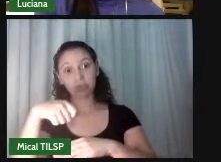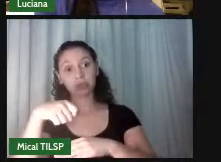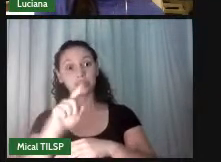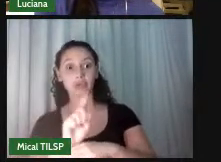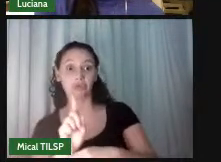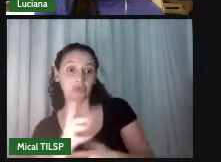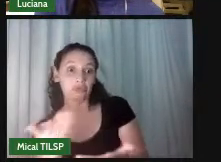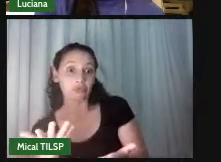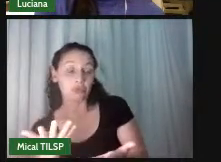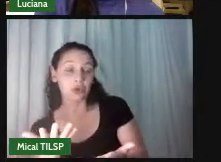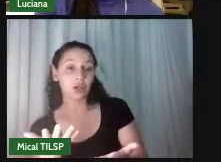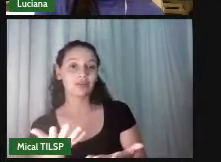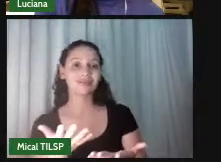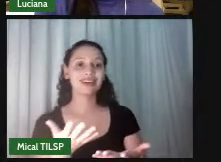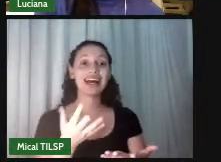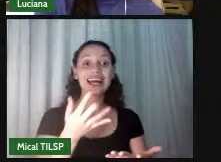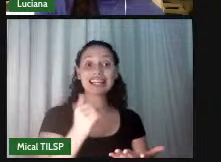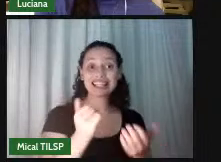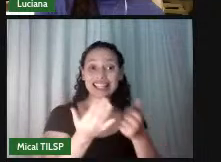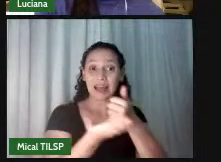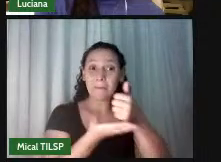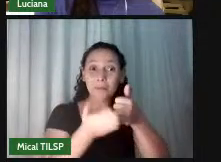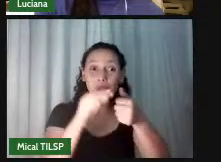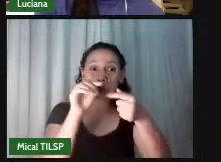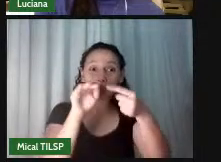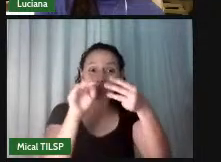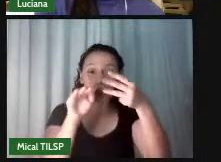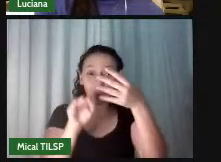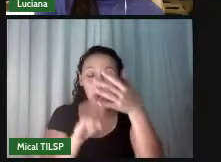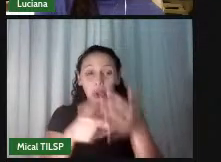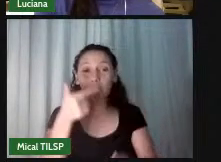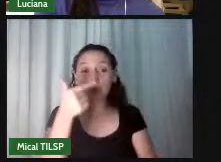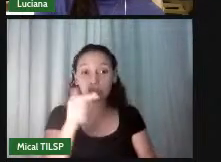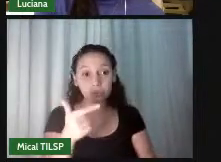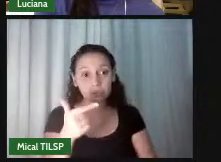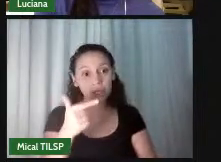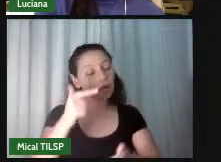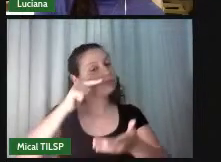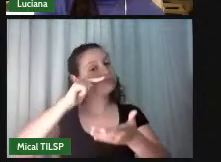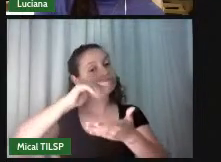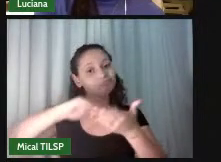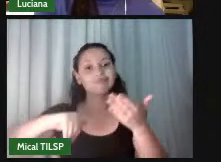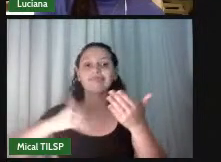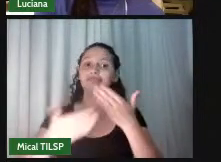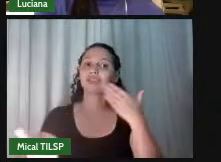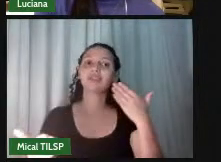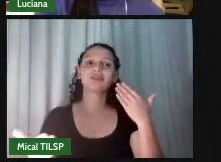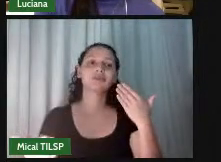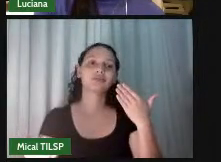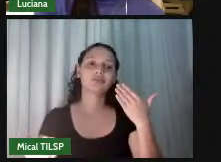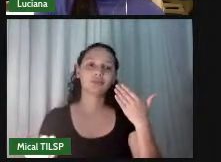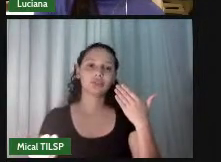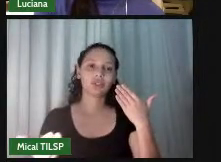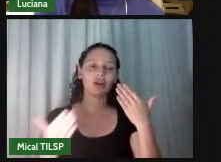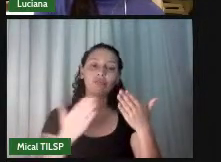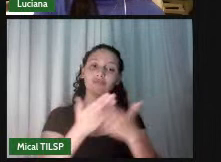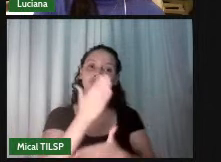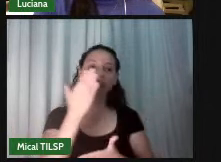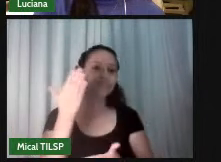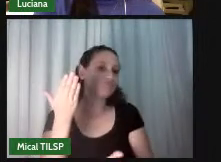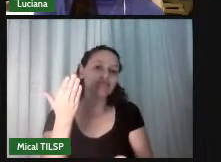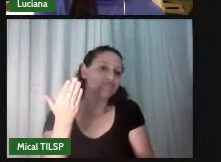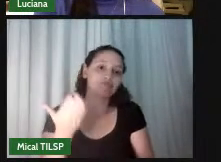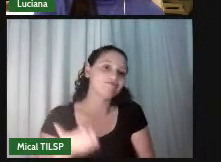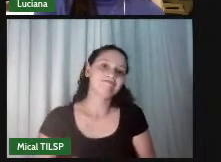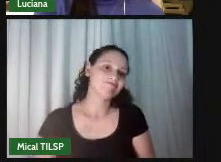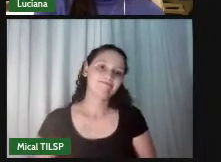é uma etapa obrigatória, tá? É eliminatória. Se ele não cumprir isso, ele não avança no concurso, tá?